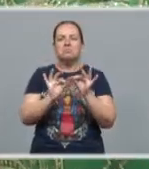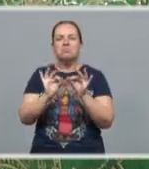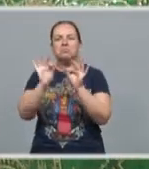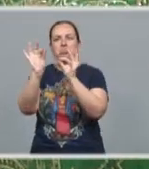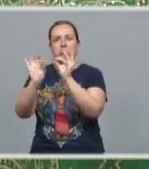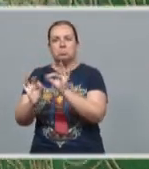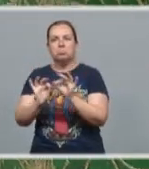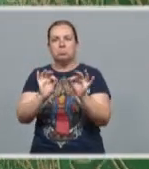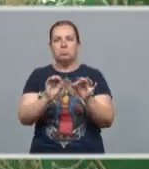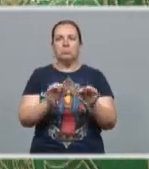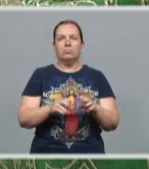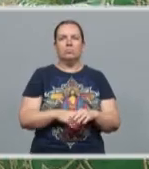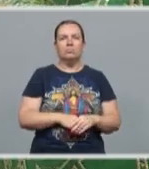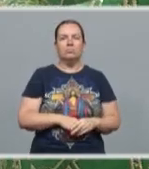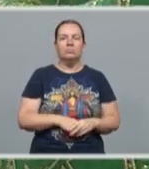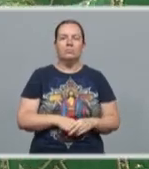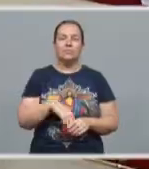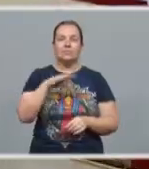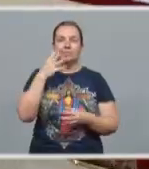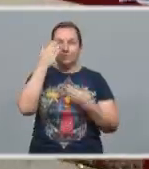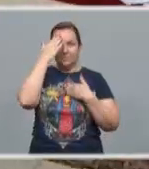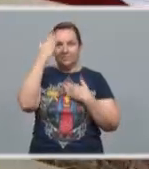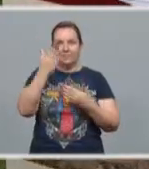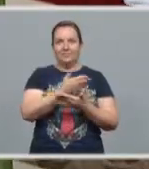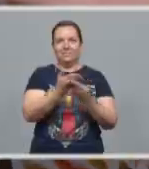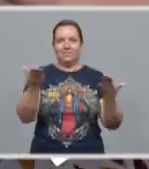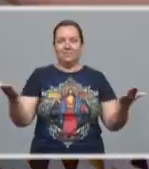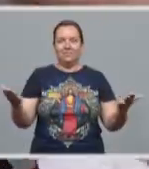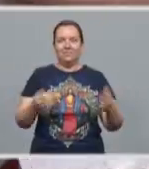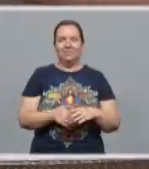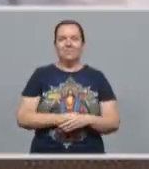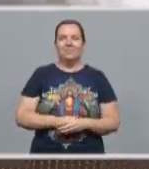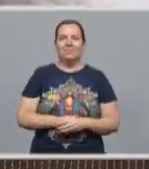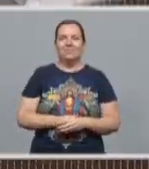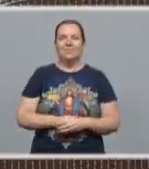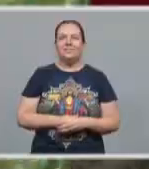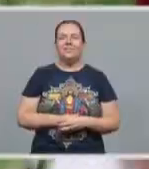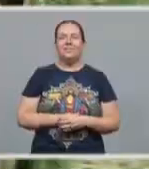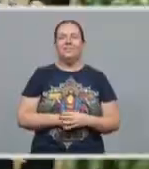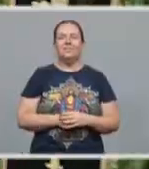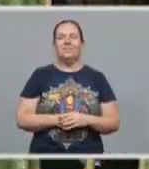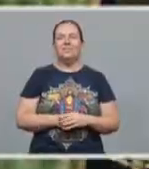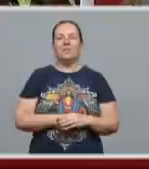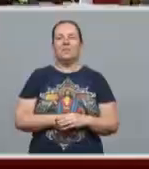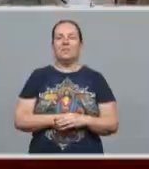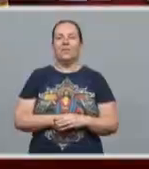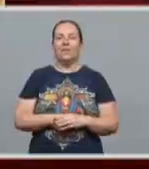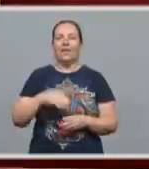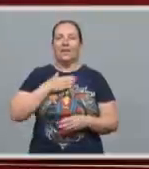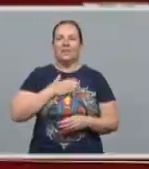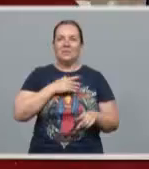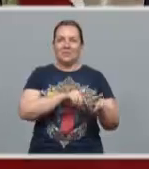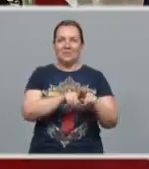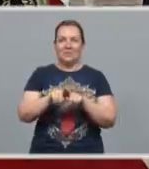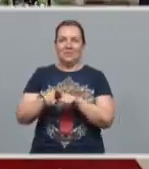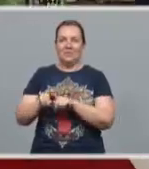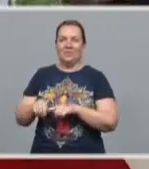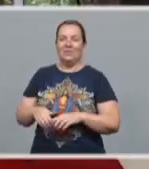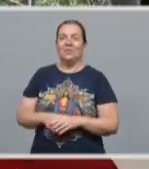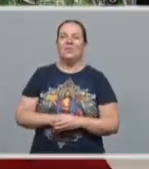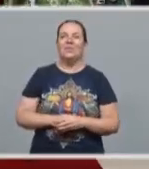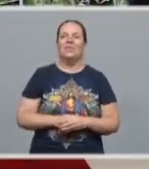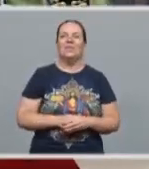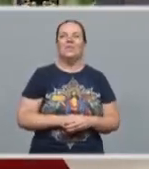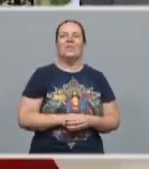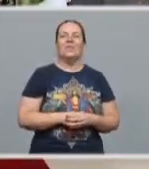Muito bom gosto, muito obrigado pelo carinho, pelo santuário, pela paróquia. Queridos irmãos,